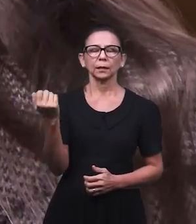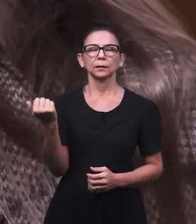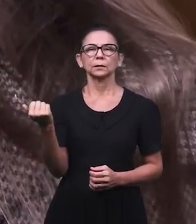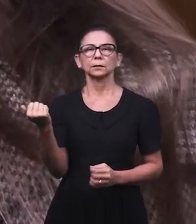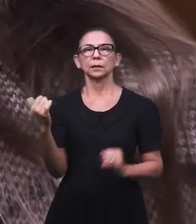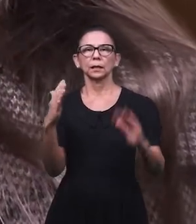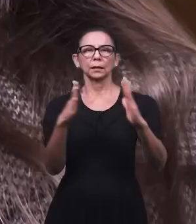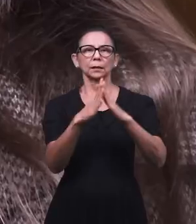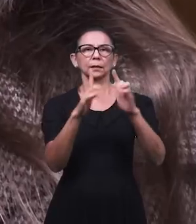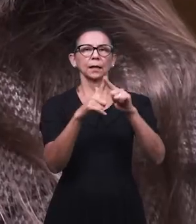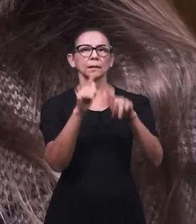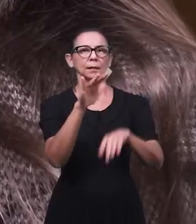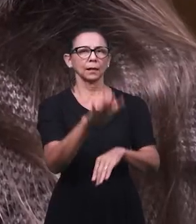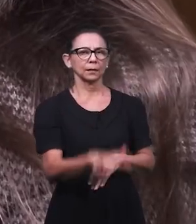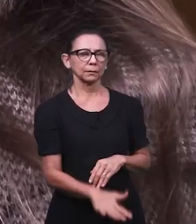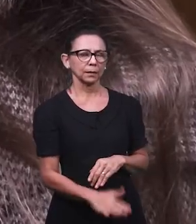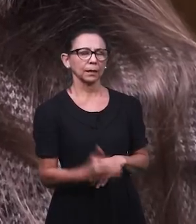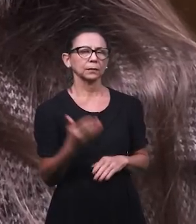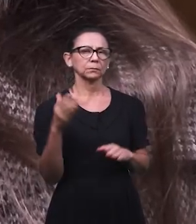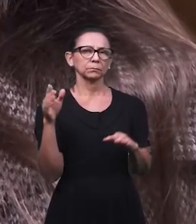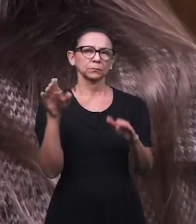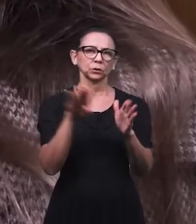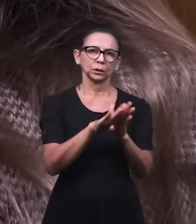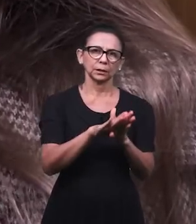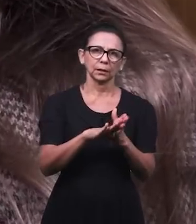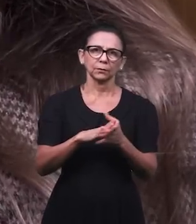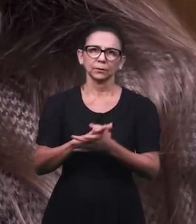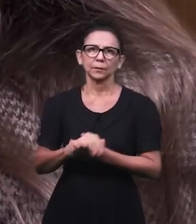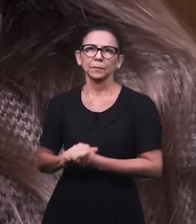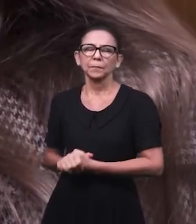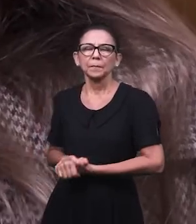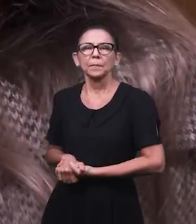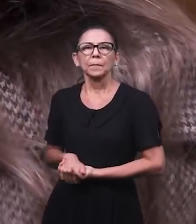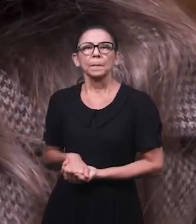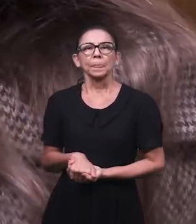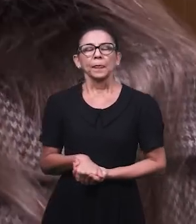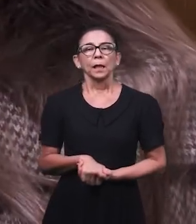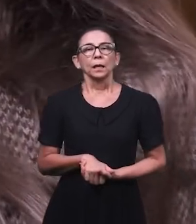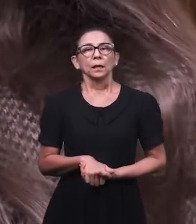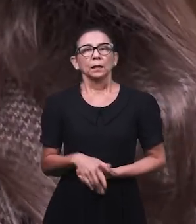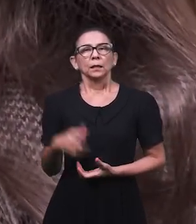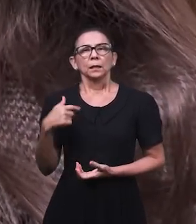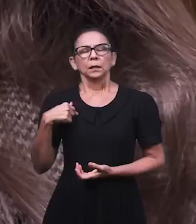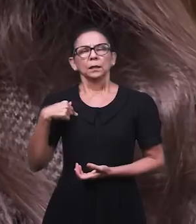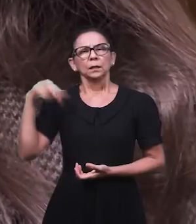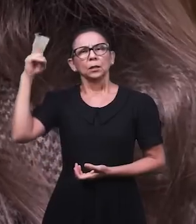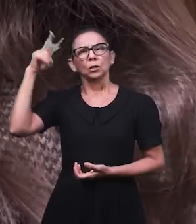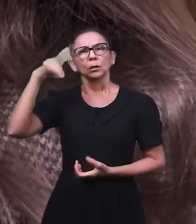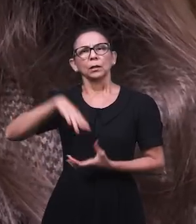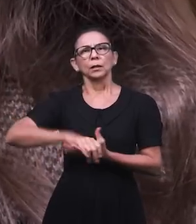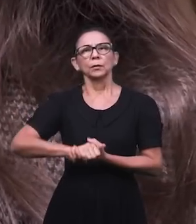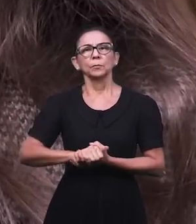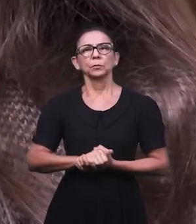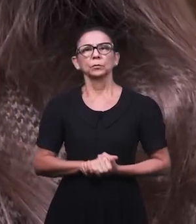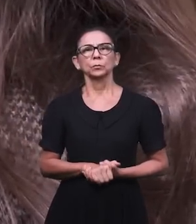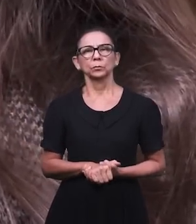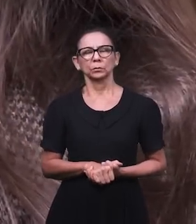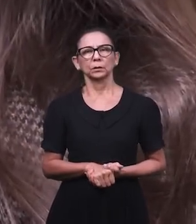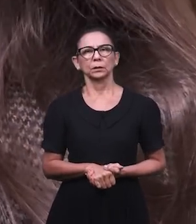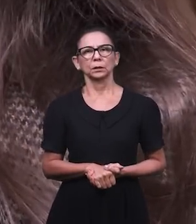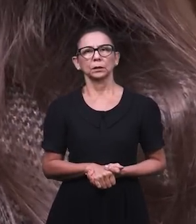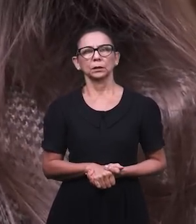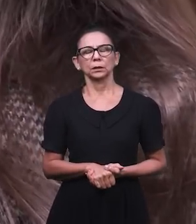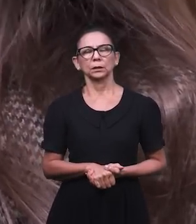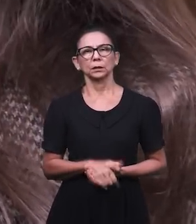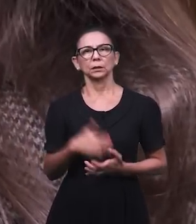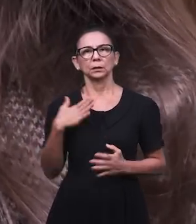2 horas da tarde. Quando chegou no segundo ano, eu lembro que eu fiz uma seleção na escola onde eu tava, tinha integral para